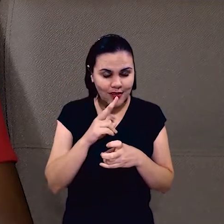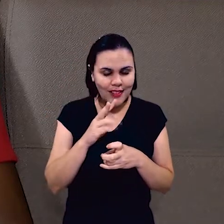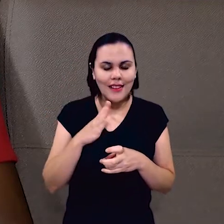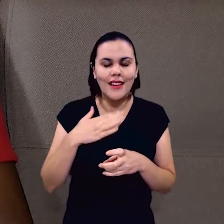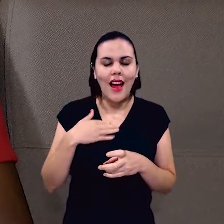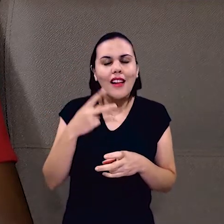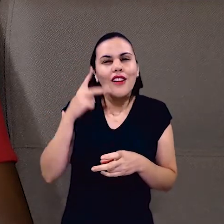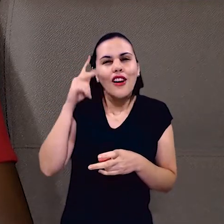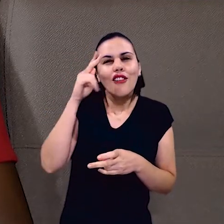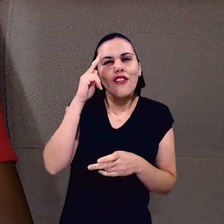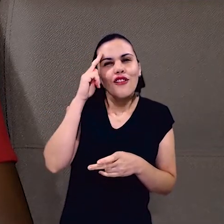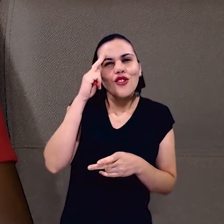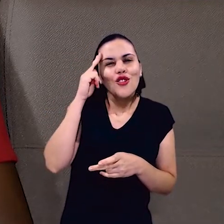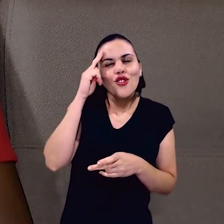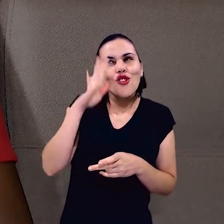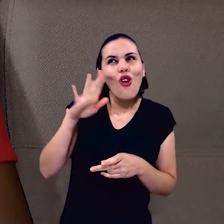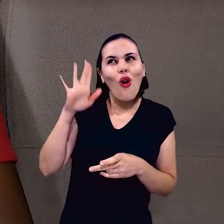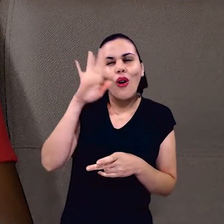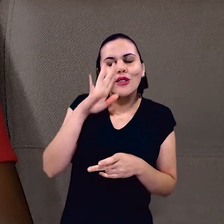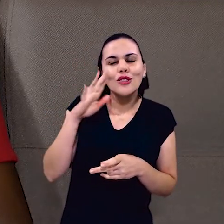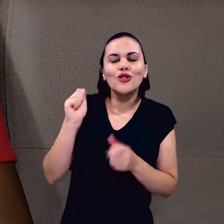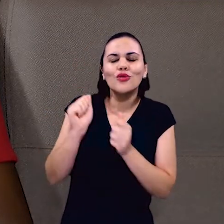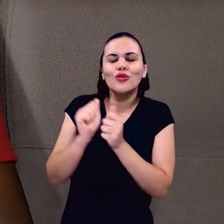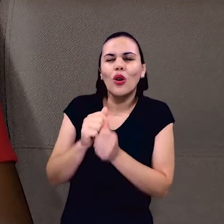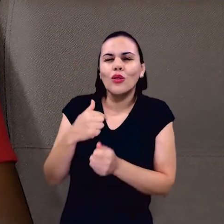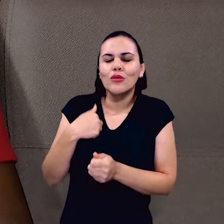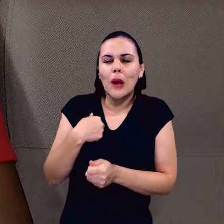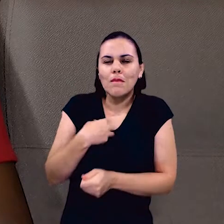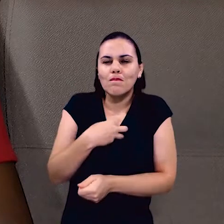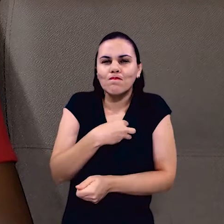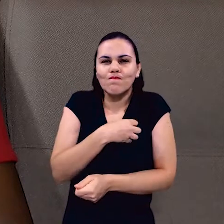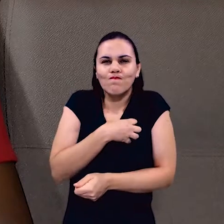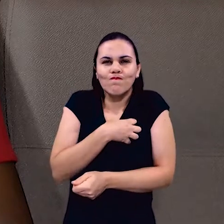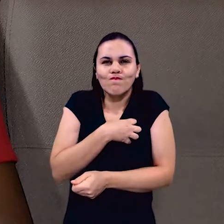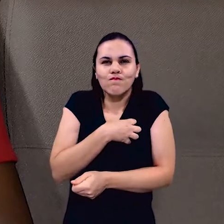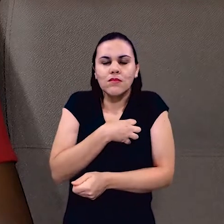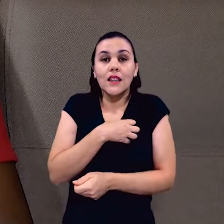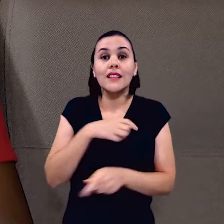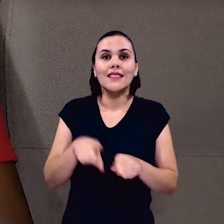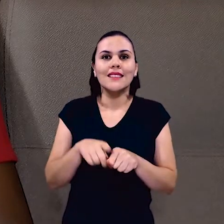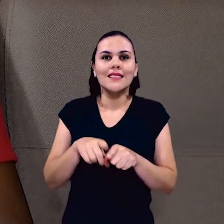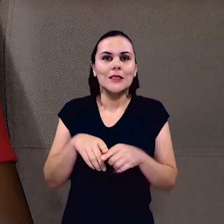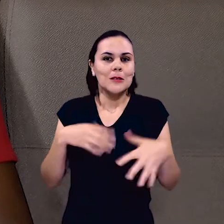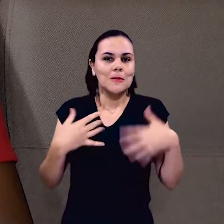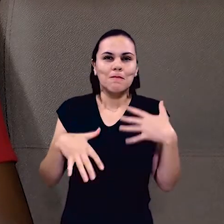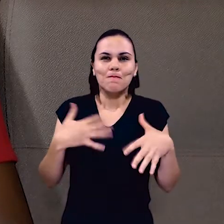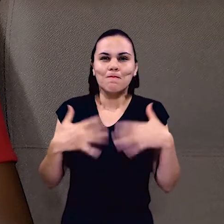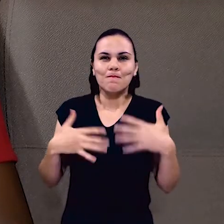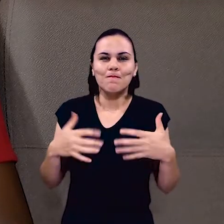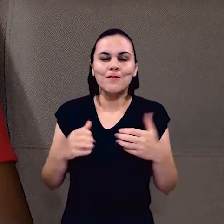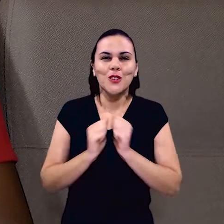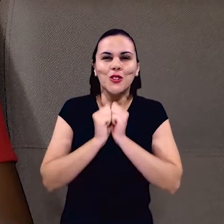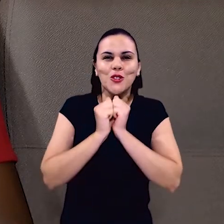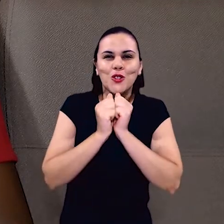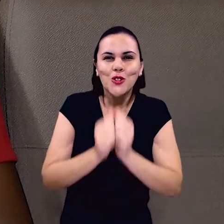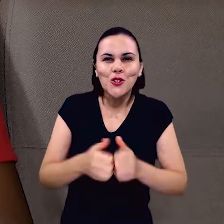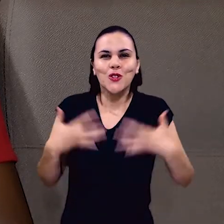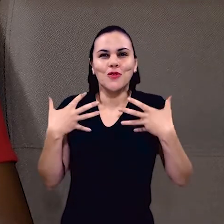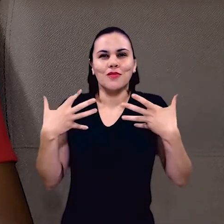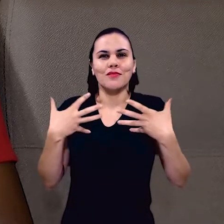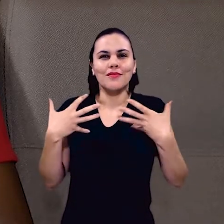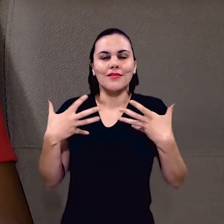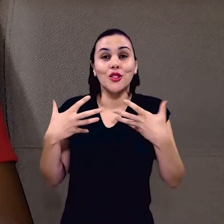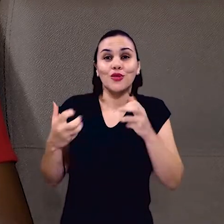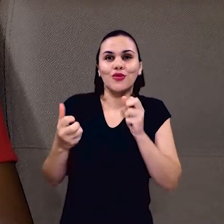o meu sonho, acompanharam a minha dor e vibraram cada